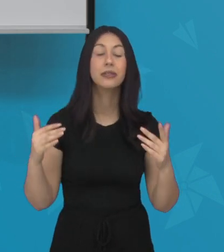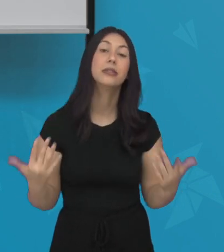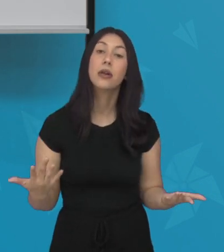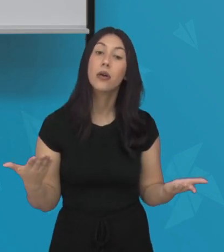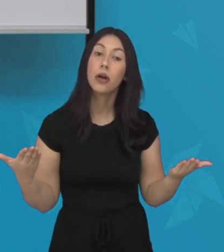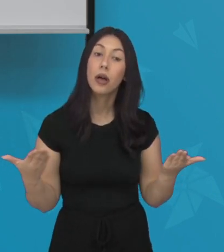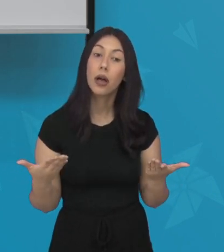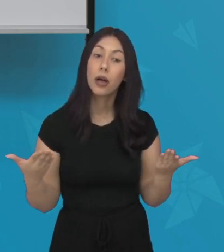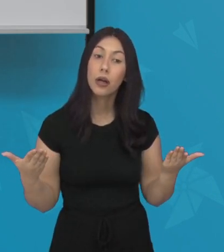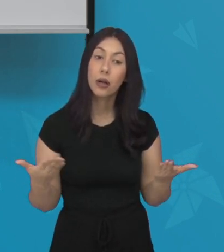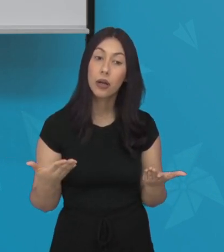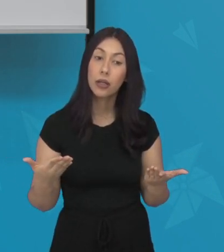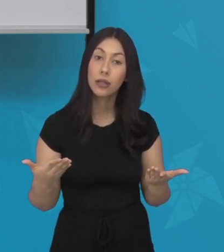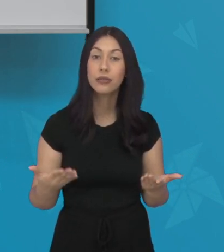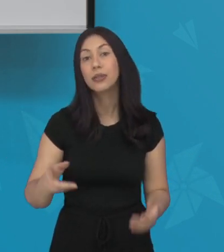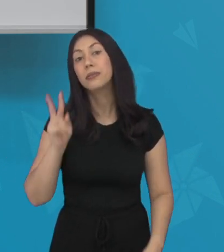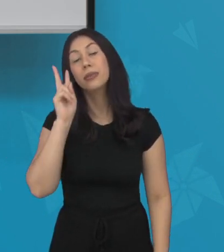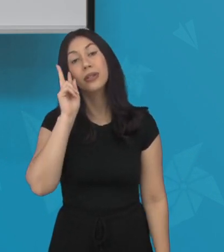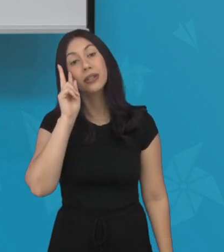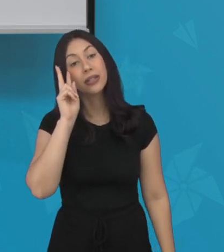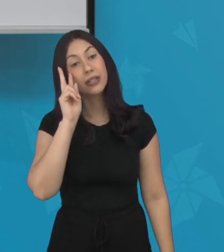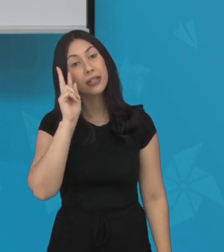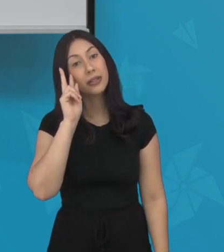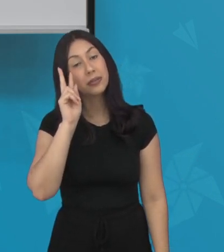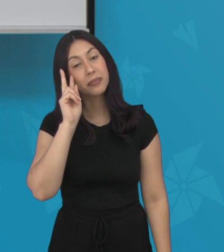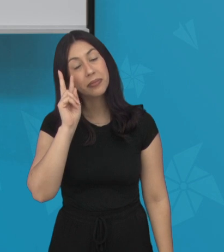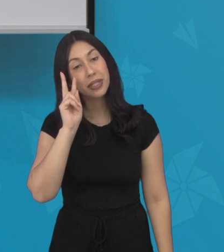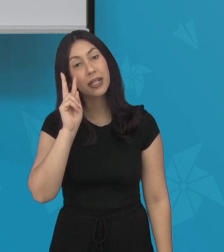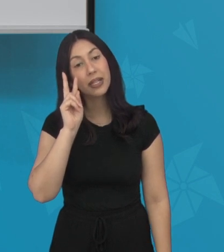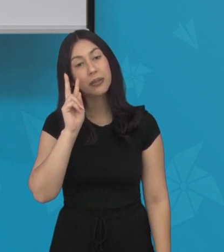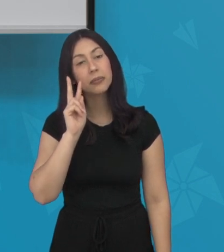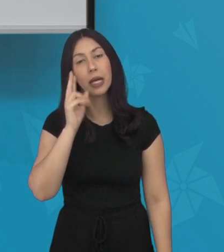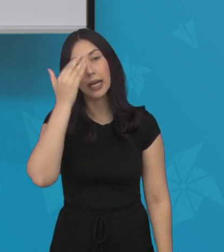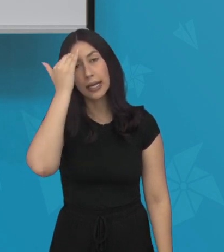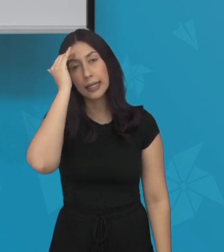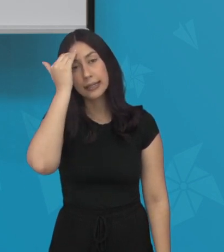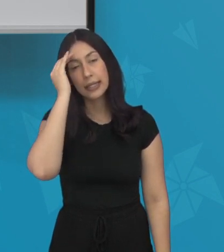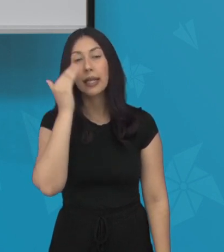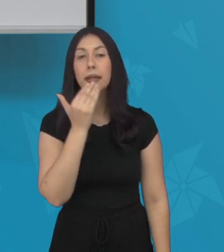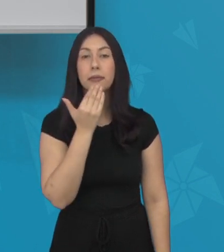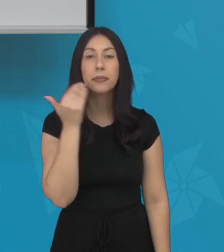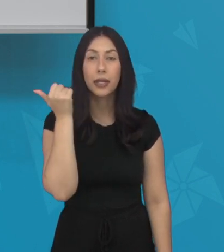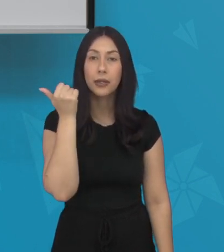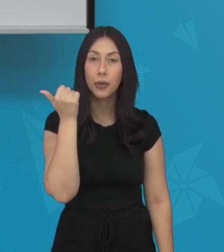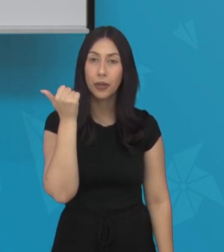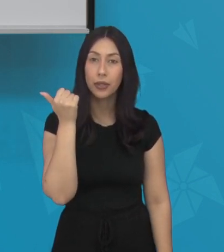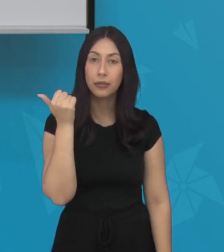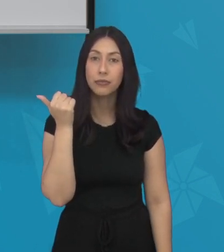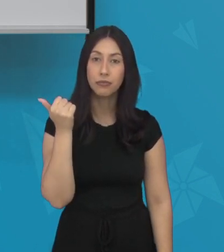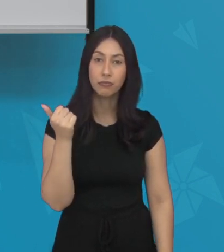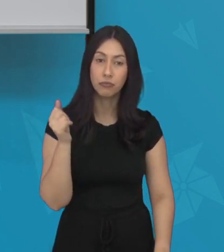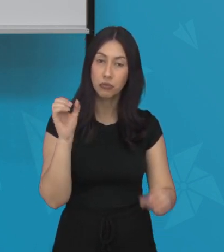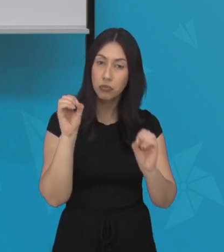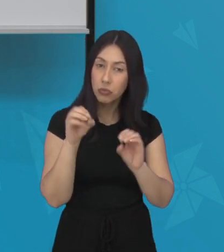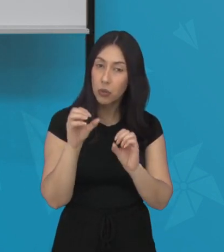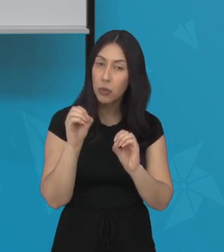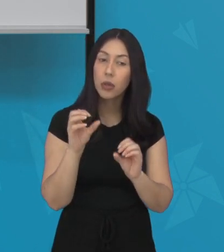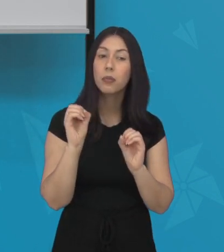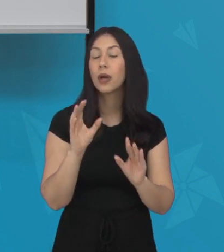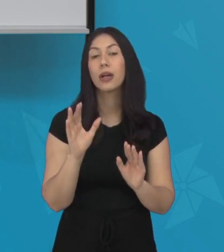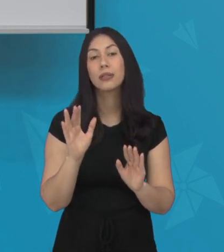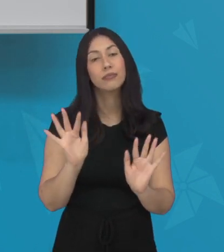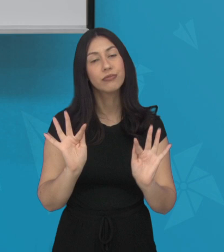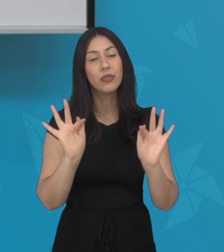bem? Bom, agora a gente vai para a parte do nosso recapitulando, para a gente retomar um pouco melhor o que a gente tratou